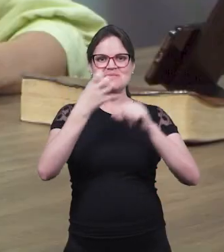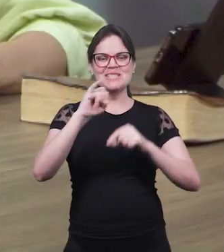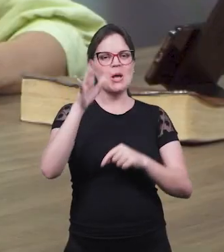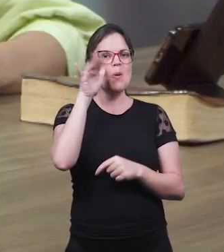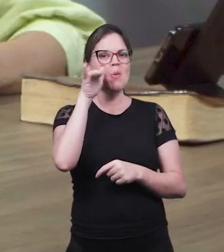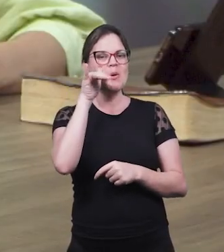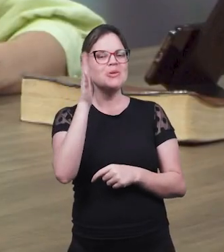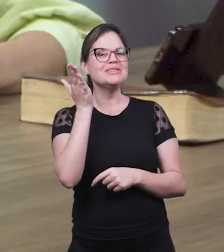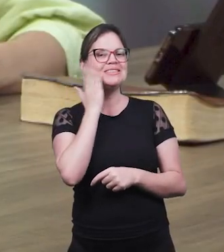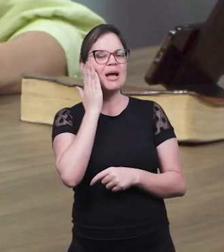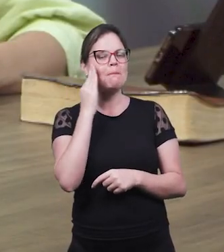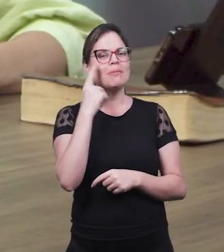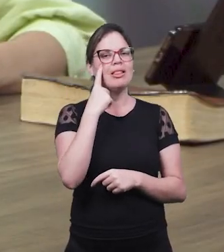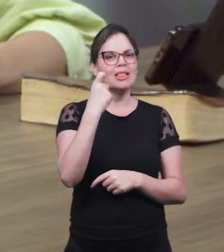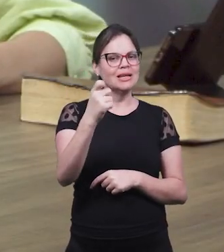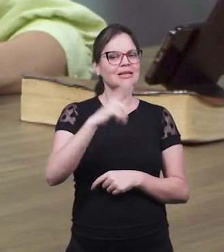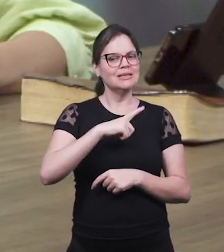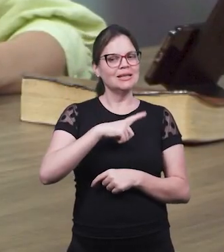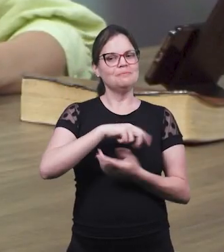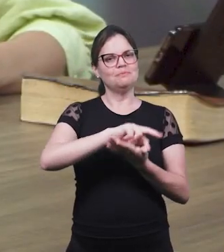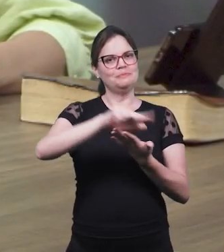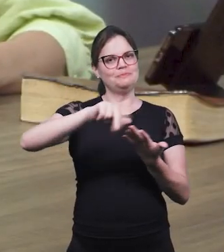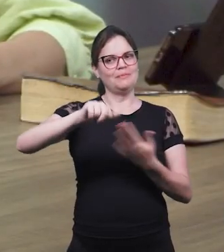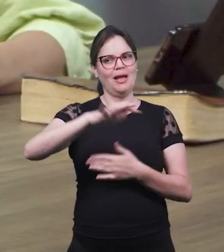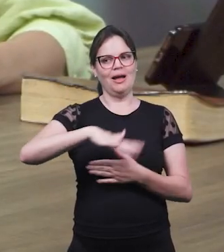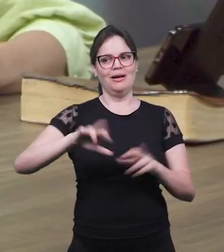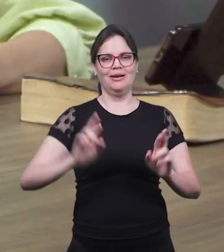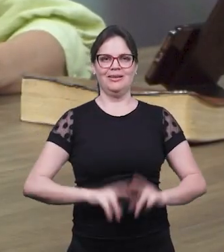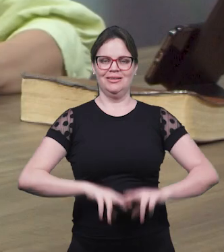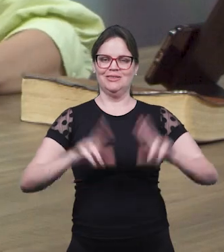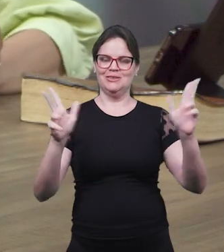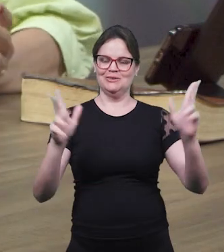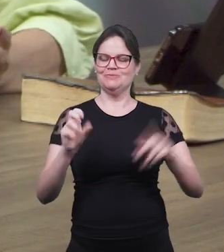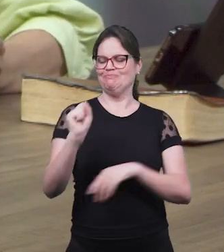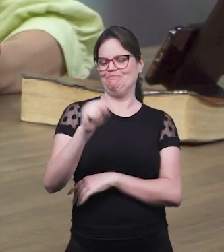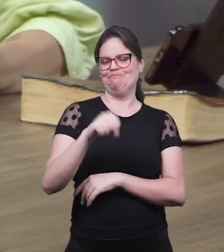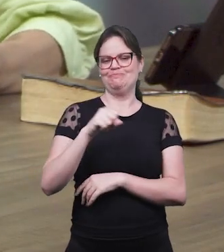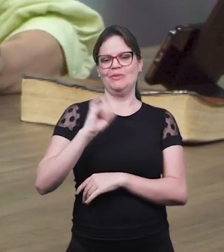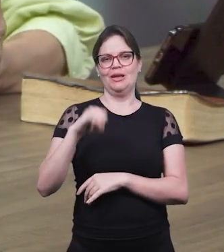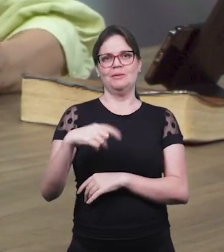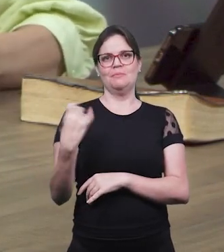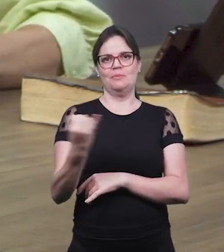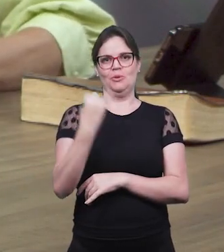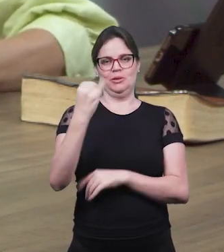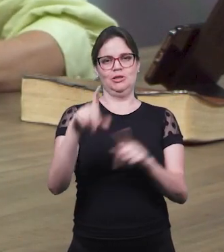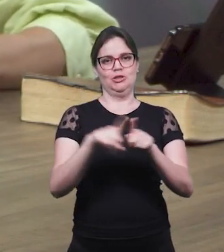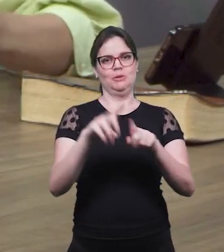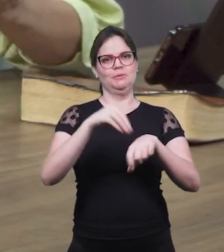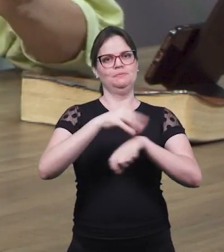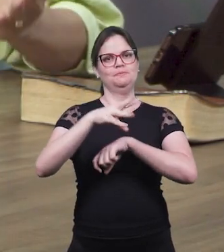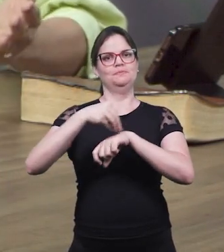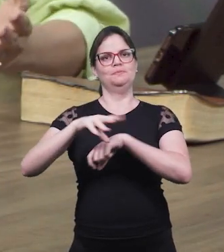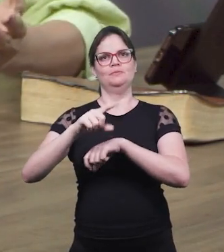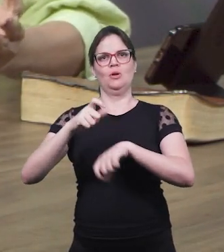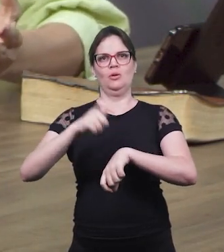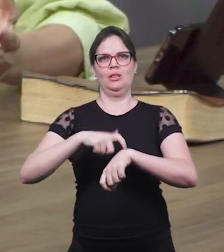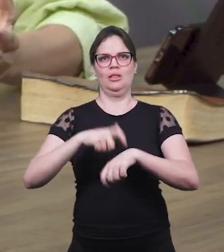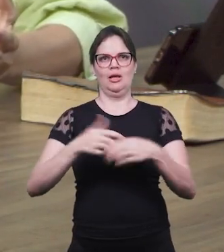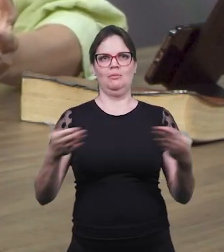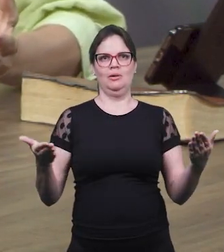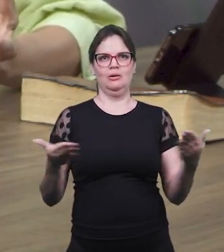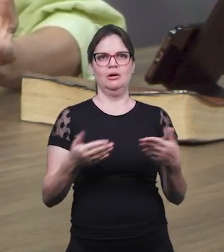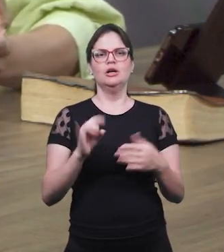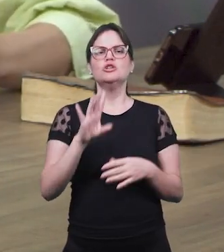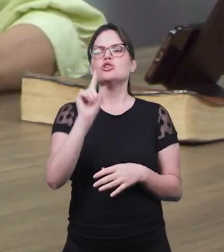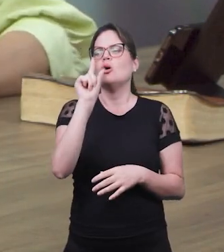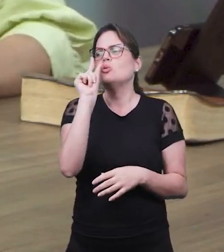esse interesse, né, são áreas muito diferentes. Sim, é importante agora a gente dizer também que o nosso tempo do programa...